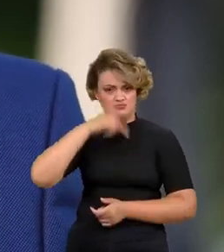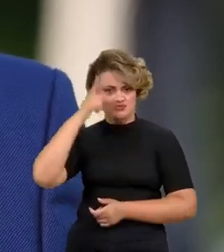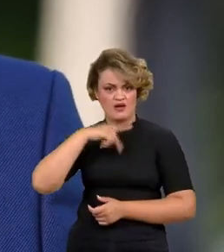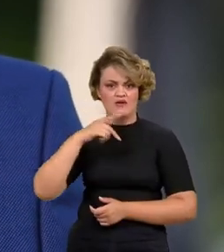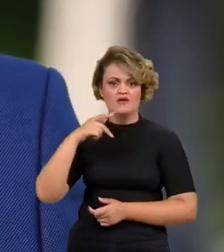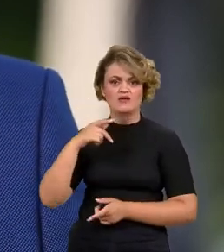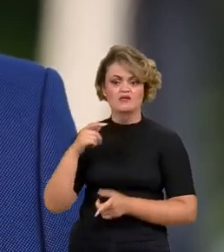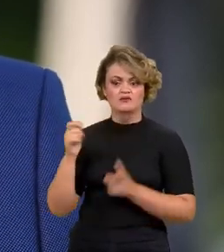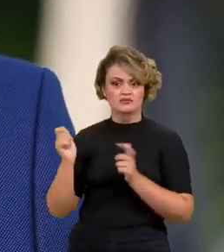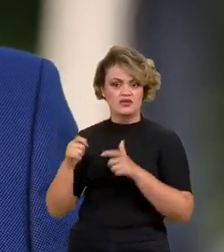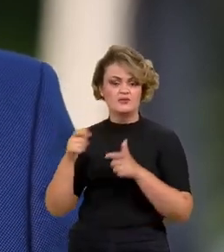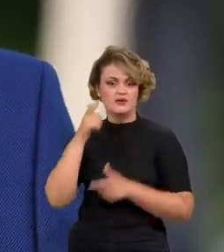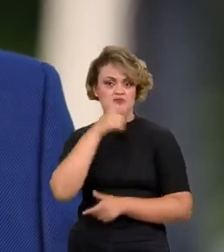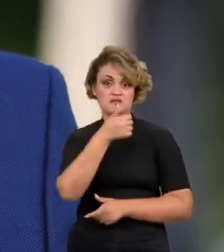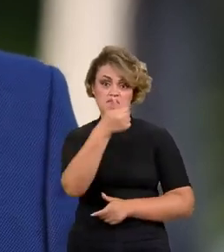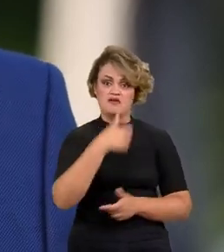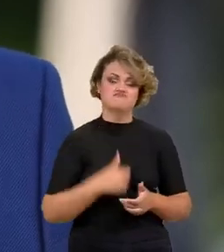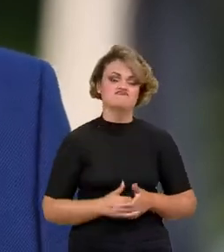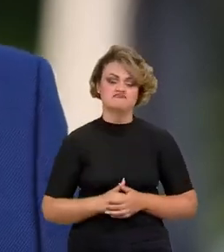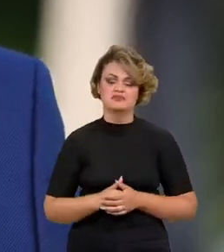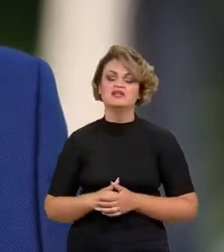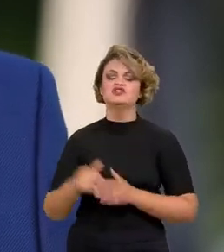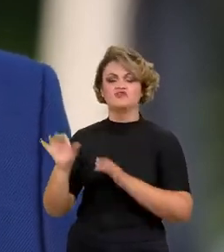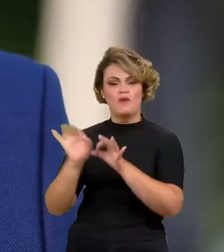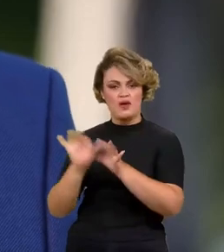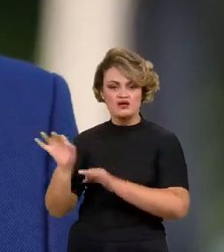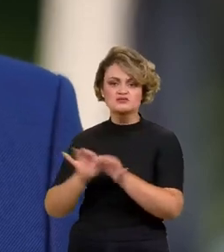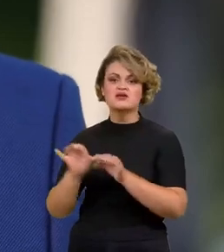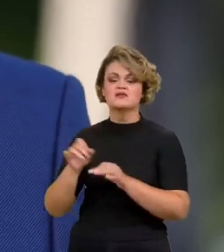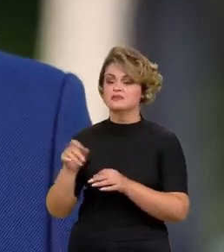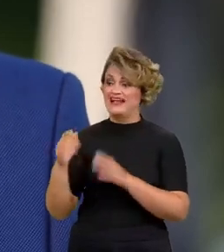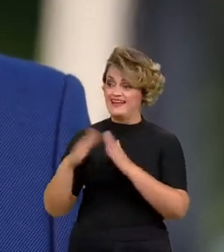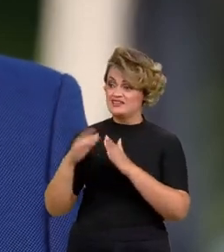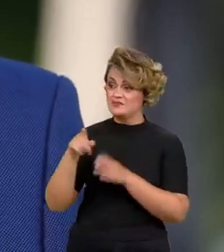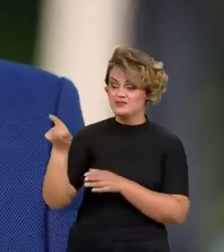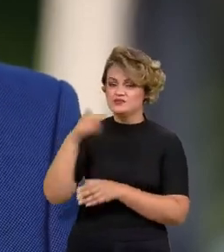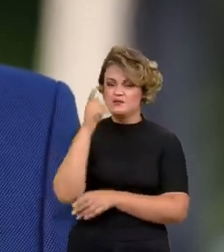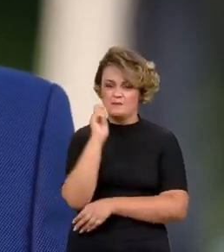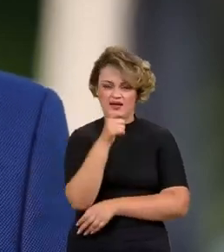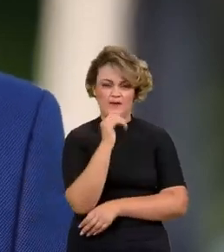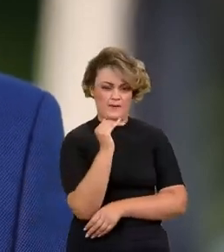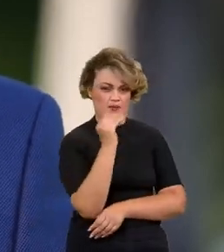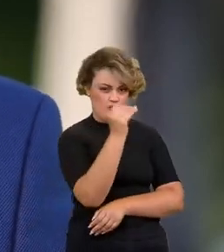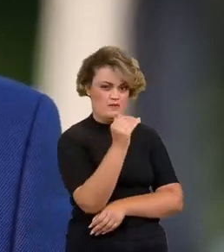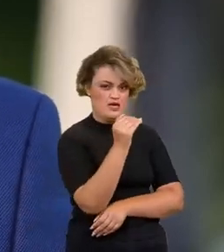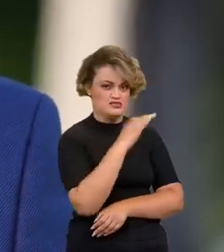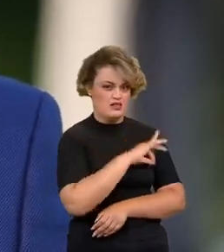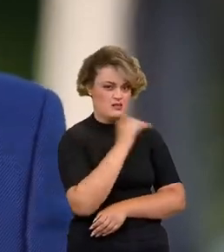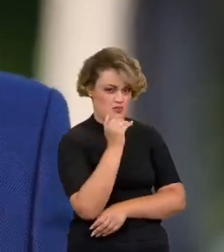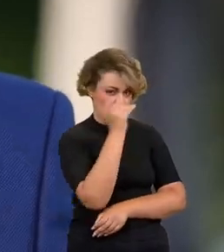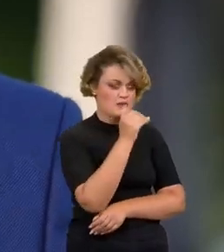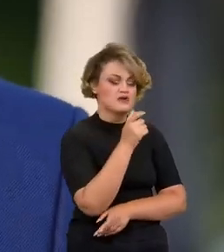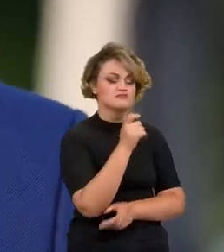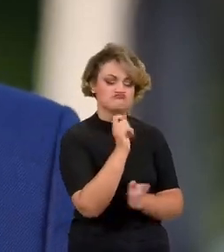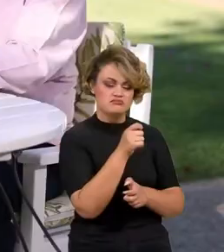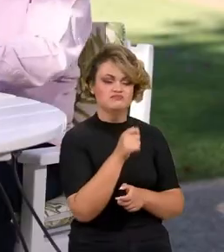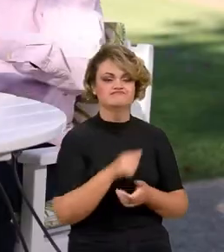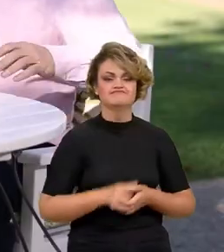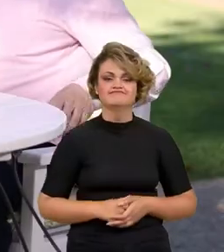Vamos tentar criar condições de fazer uma casa para quem pode pagar um pouco melhor também tem um sistema de financiamento